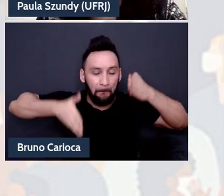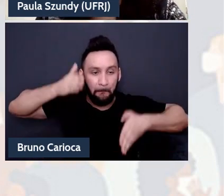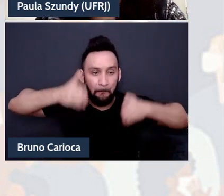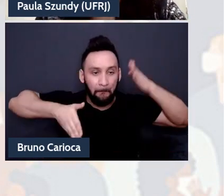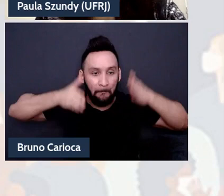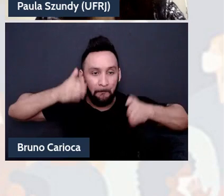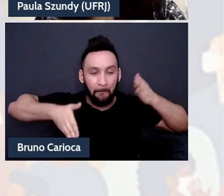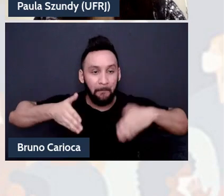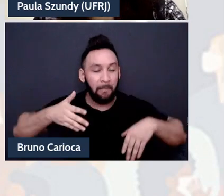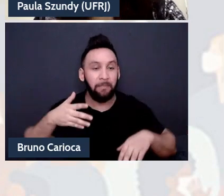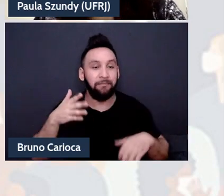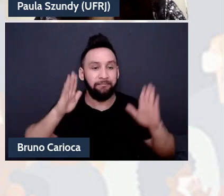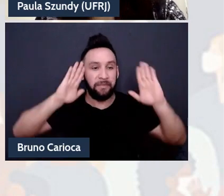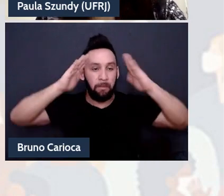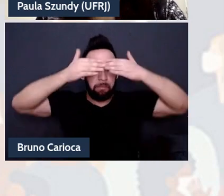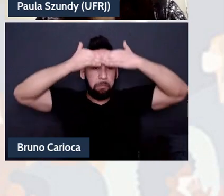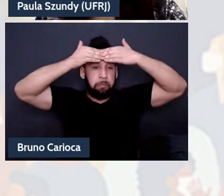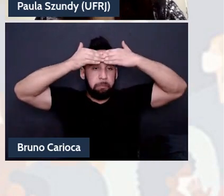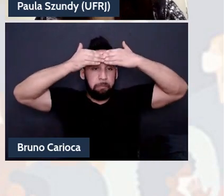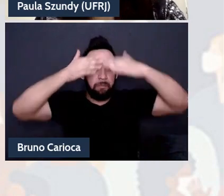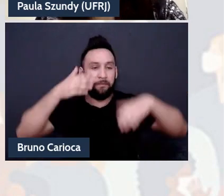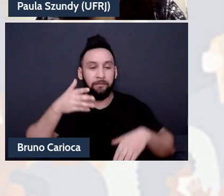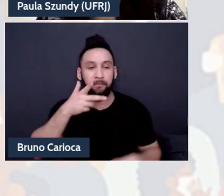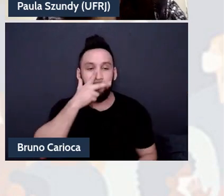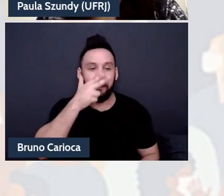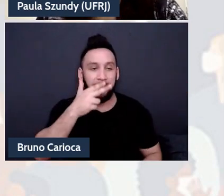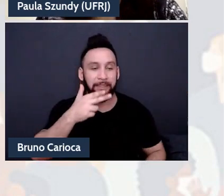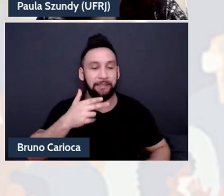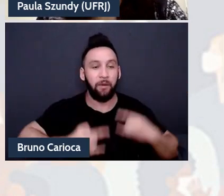o interesse, né, de